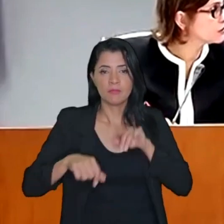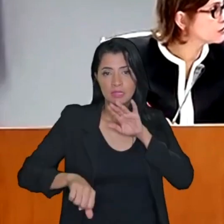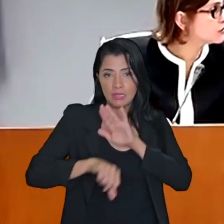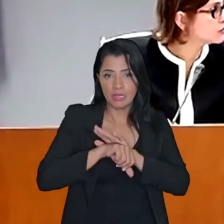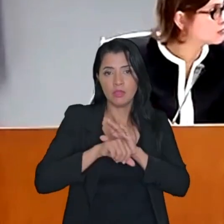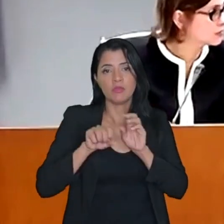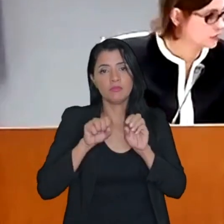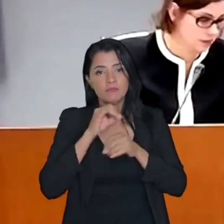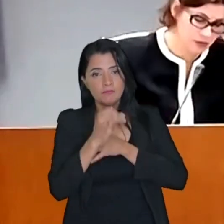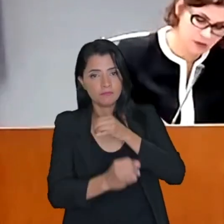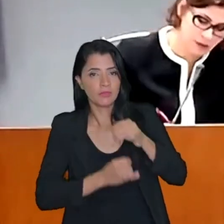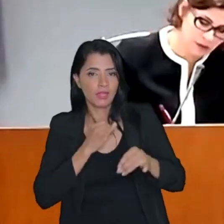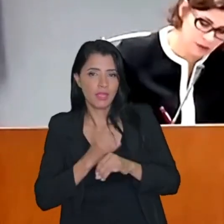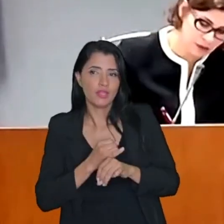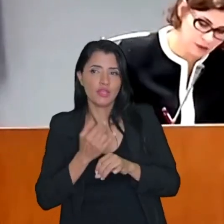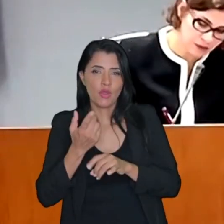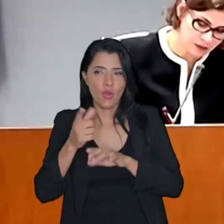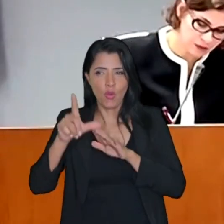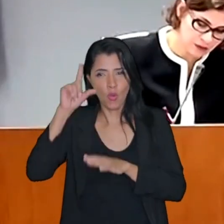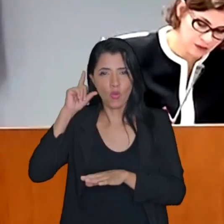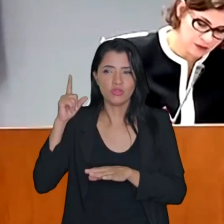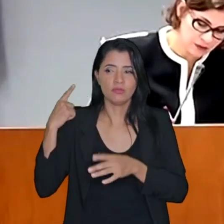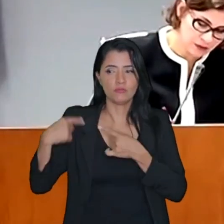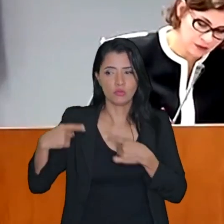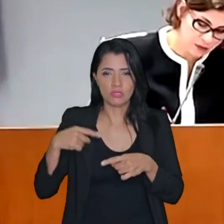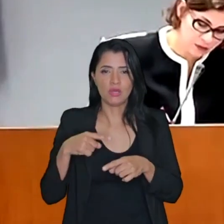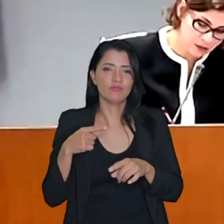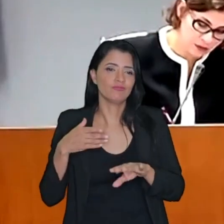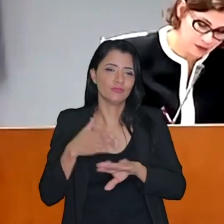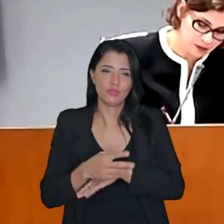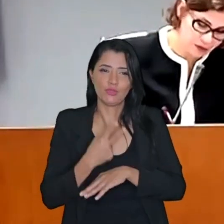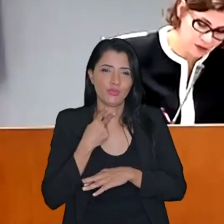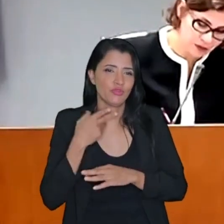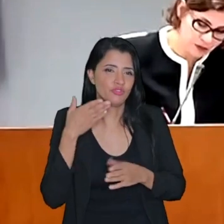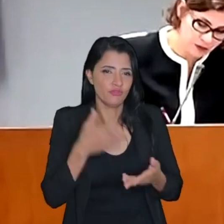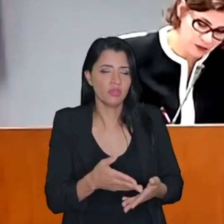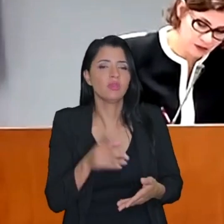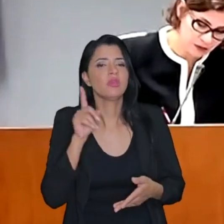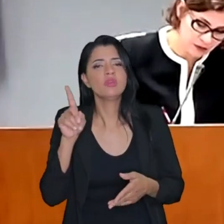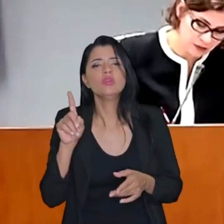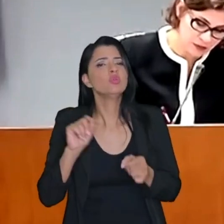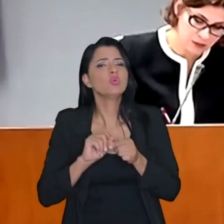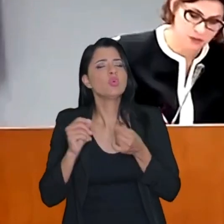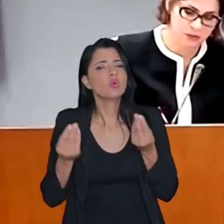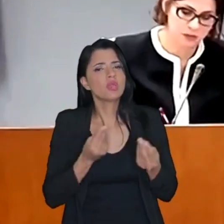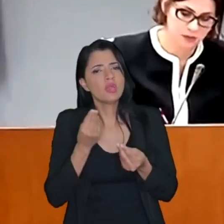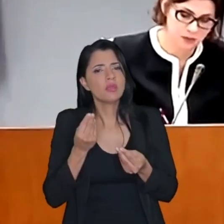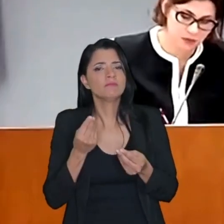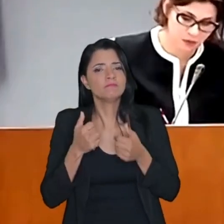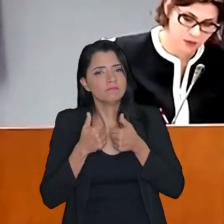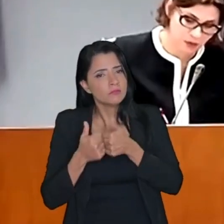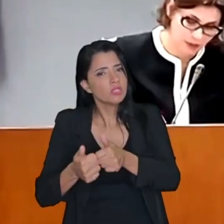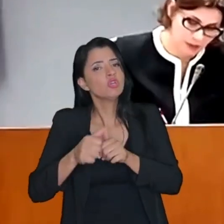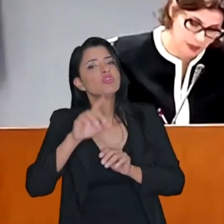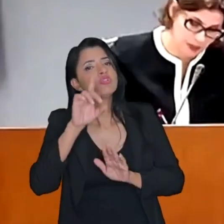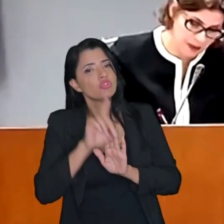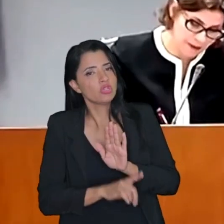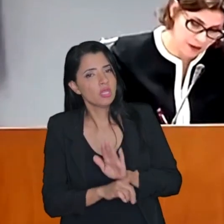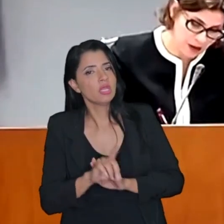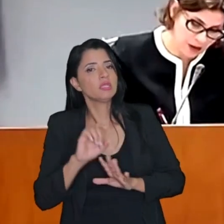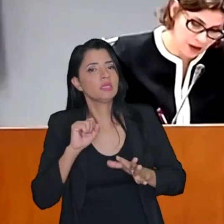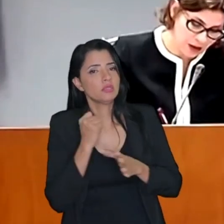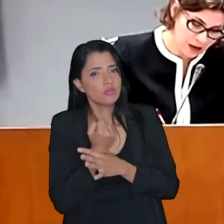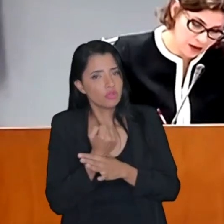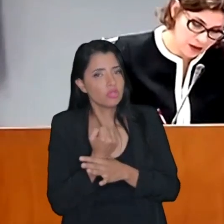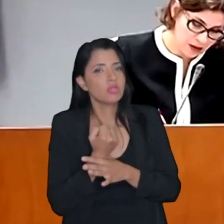eu infelizmente não pude vir, ela resguarda exatamente o cumprimento dos direitos e garantias